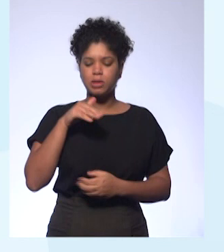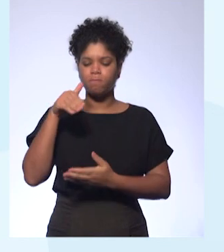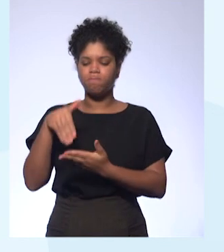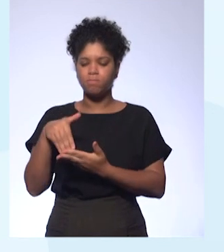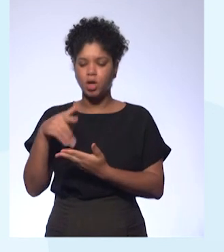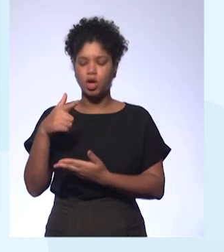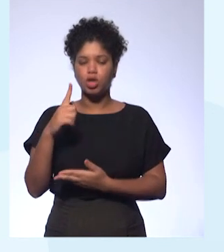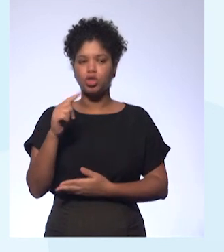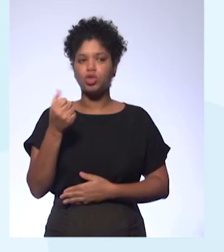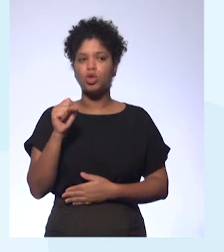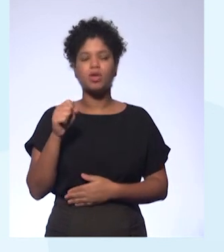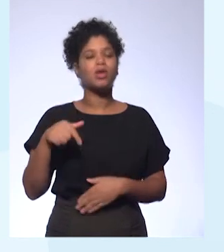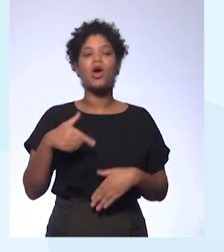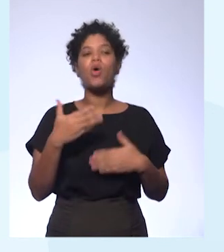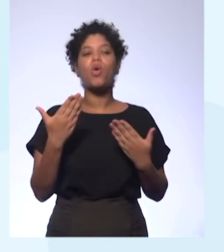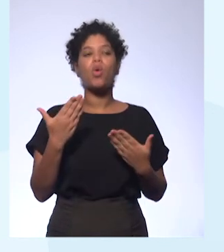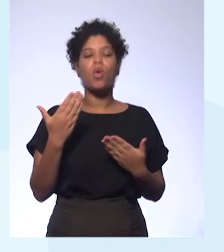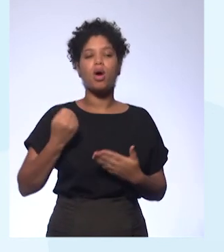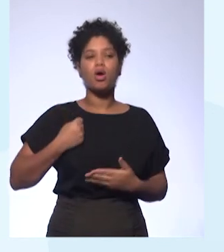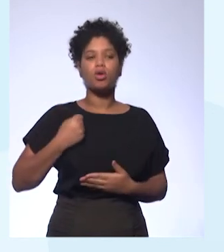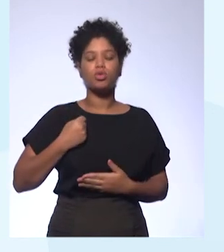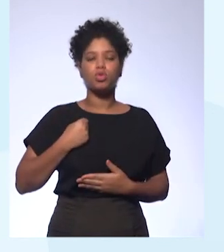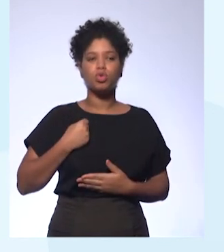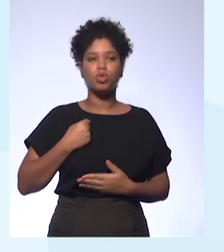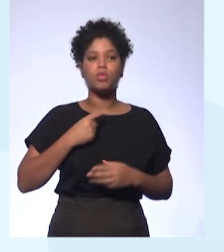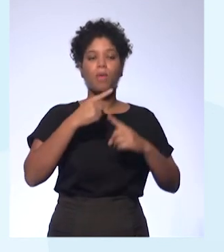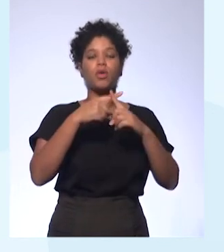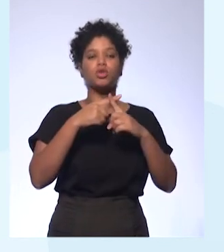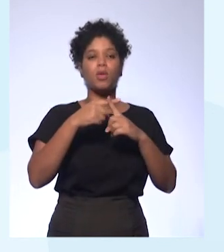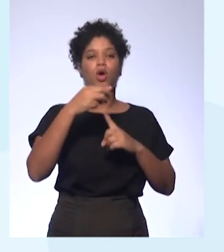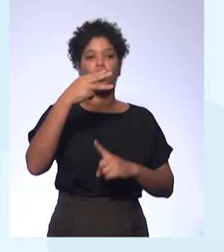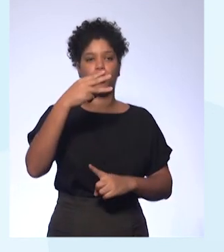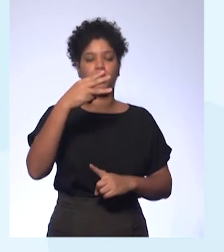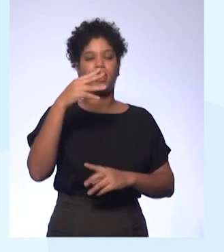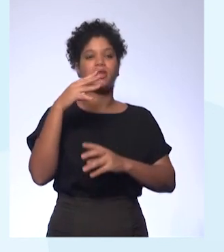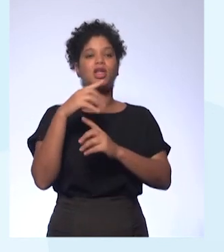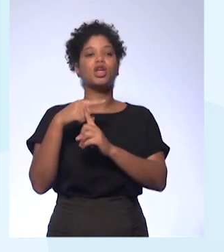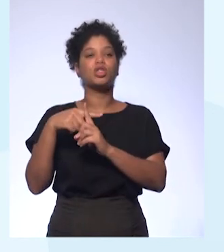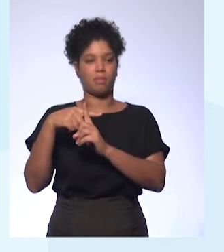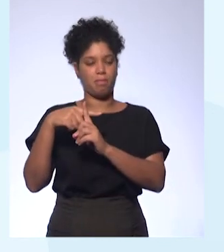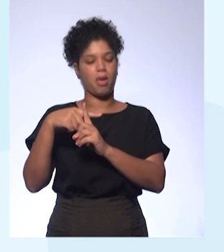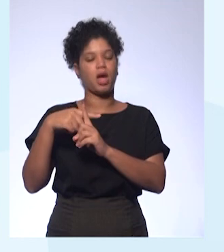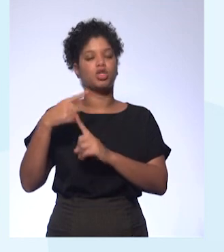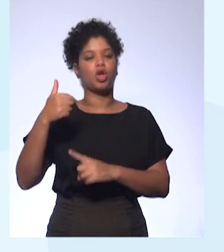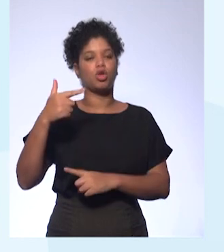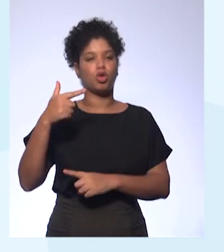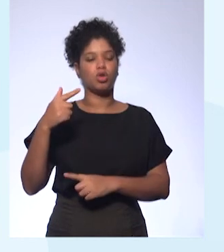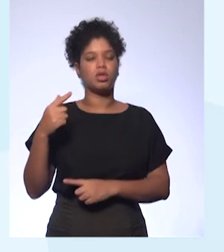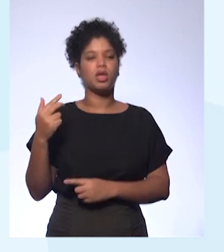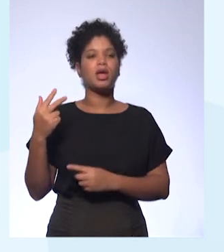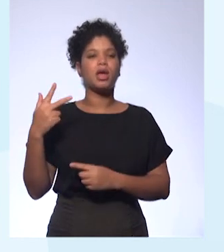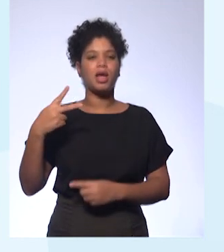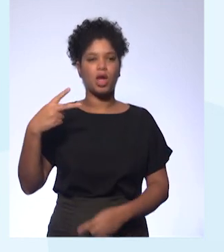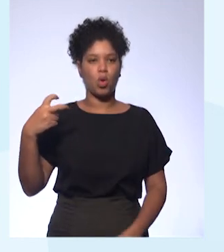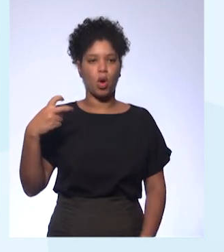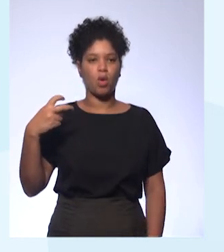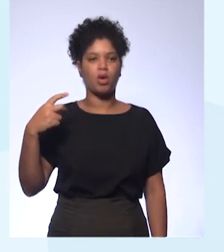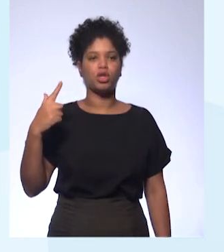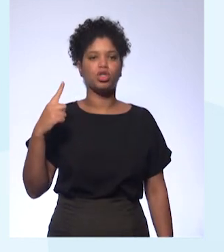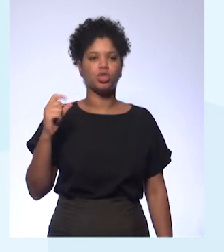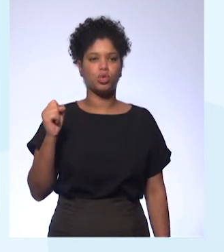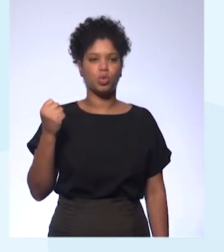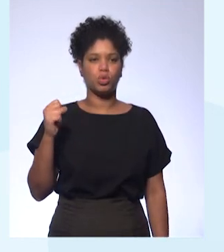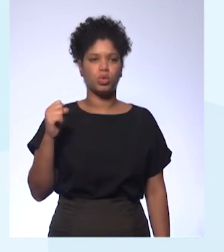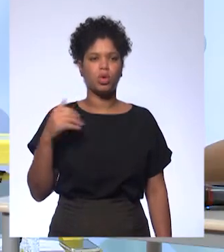oxigênio. Qual o número multiplicado por 3, somado a 12, que é igual a 18? Então, se eu colocar